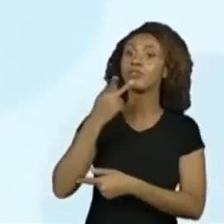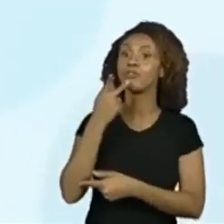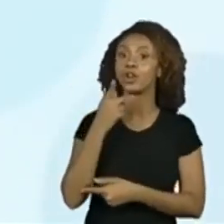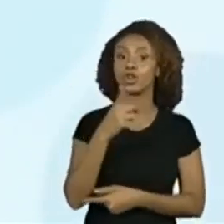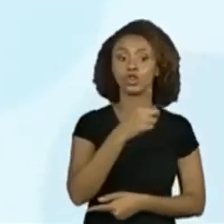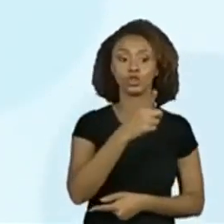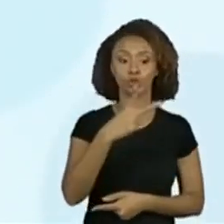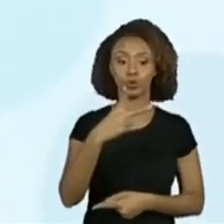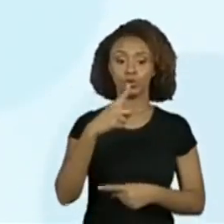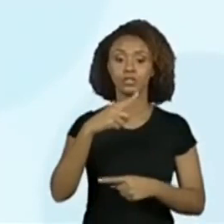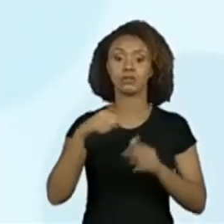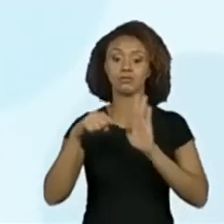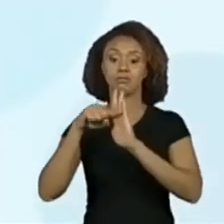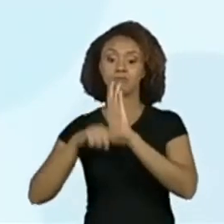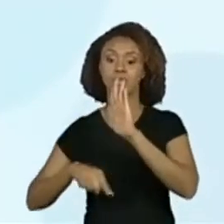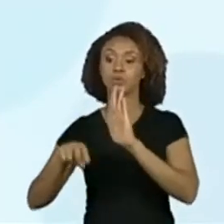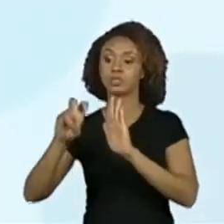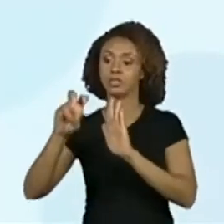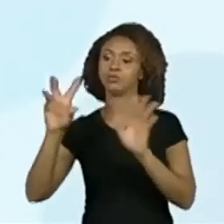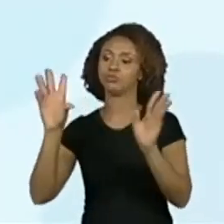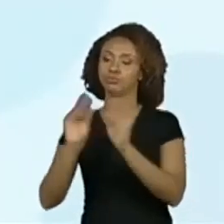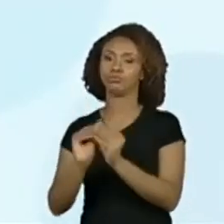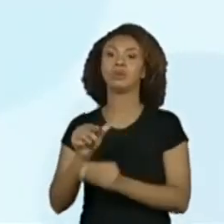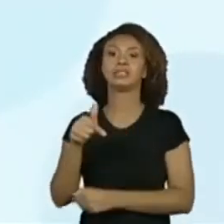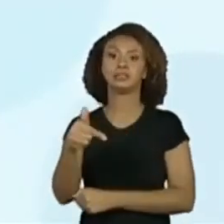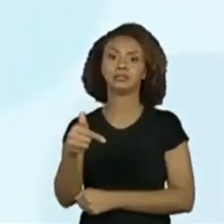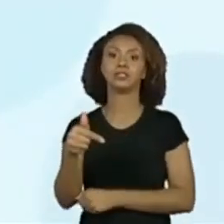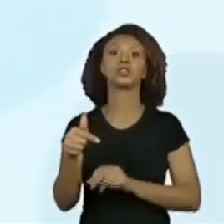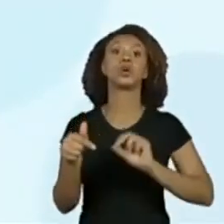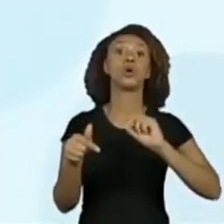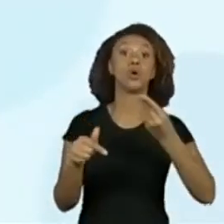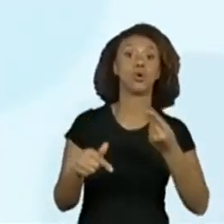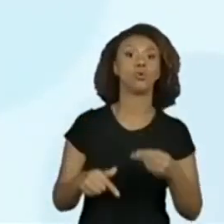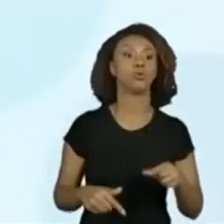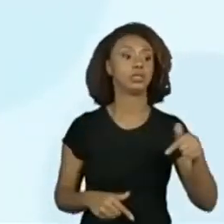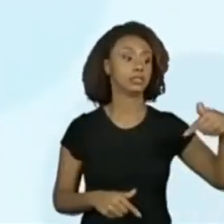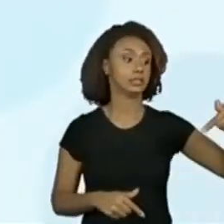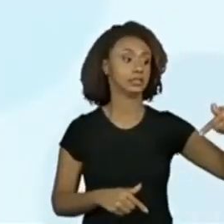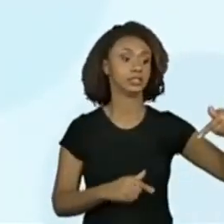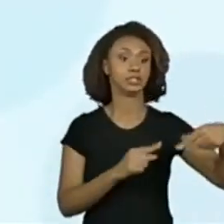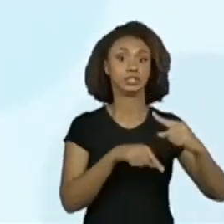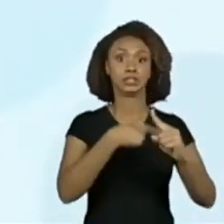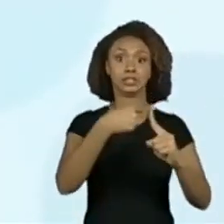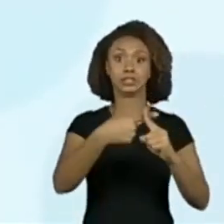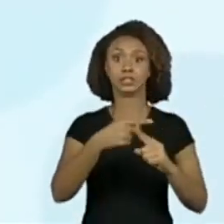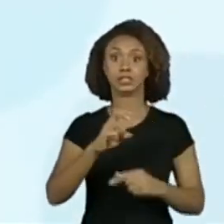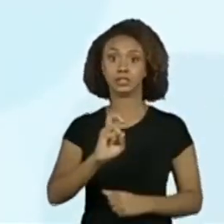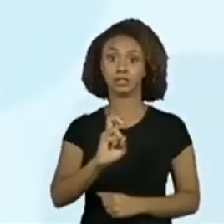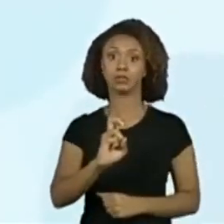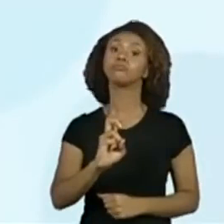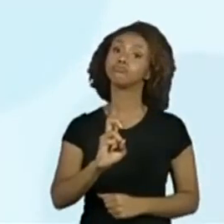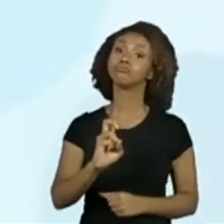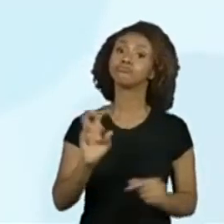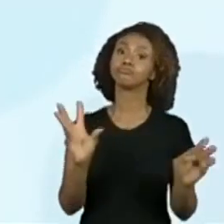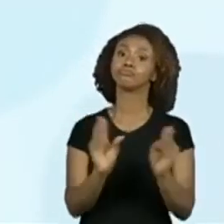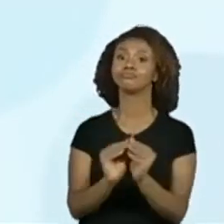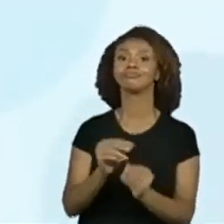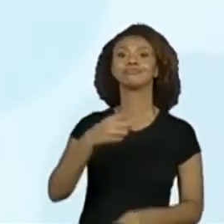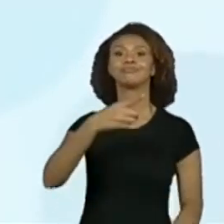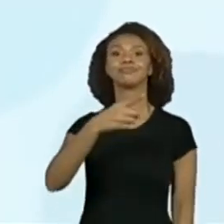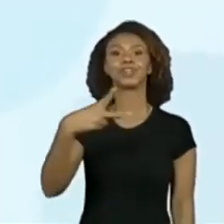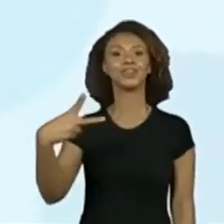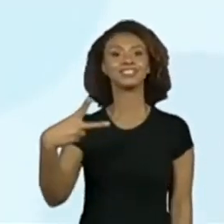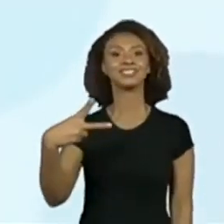7 ou 7 + 5 = 12 então podemos pensar aí na subtração e na